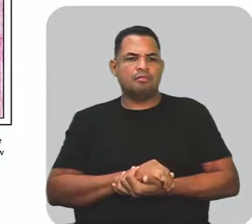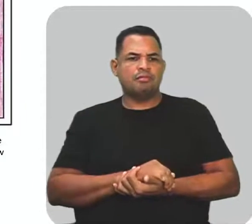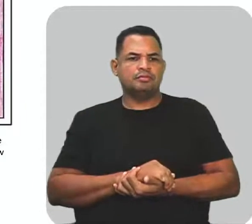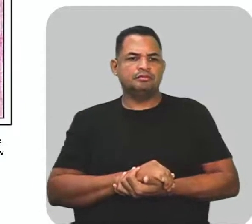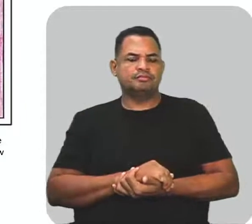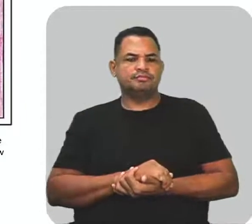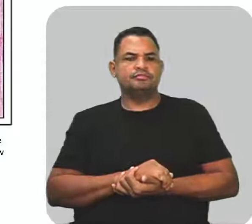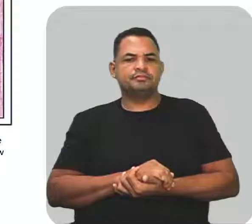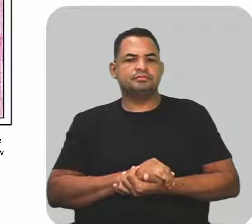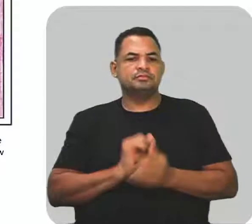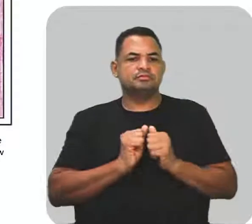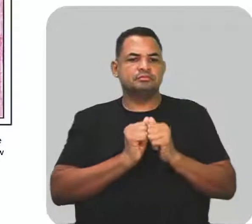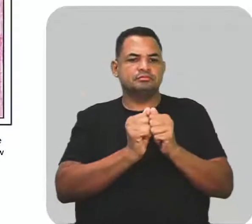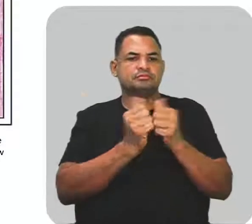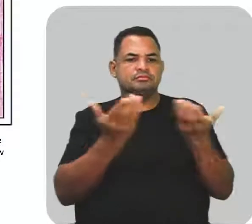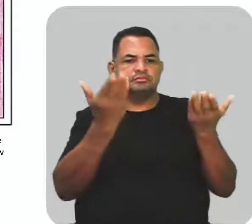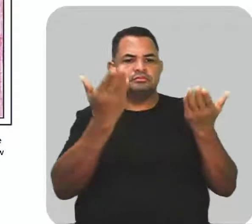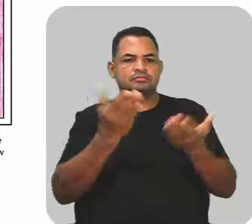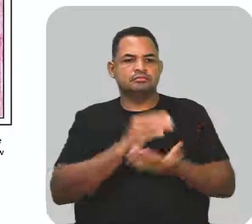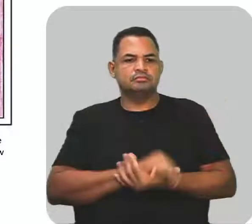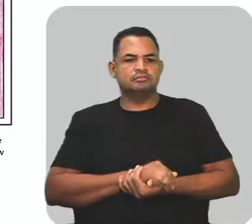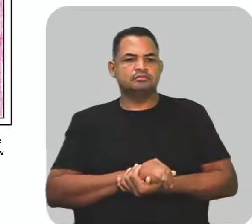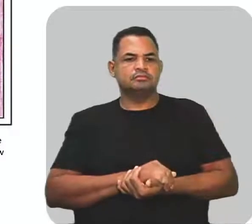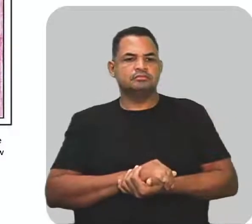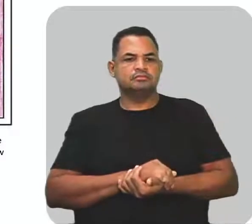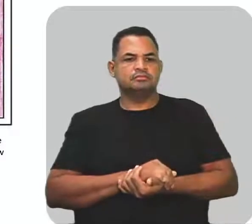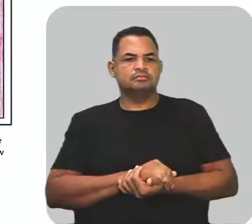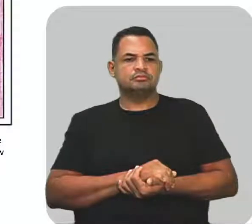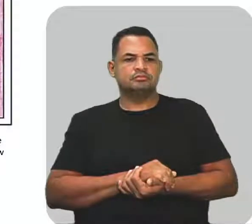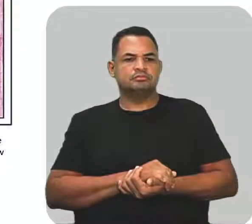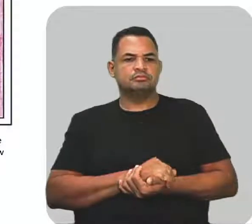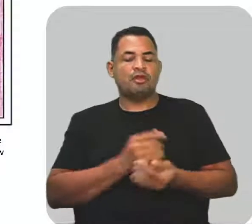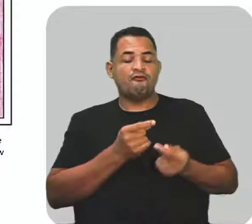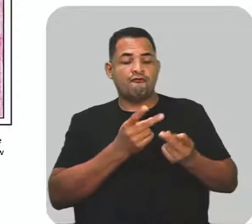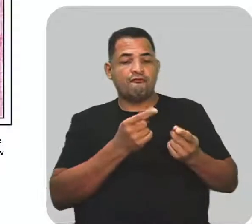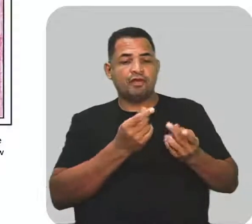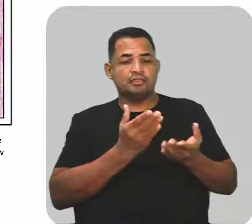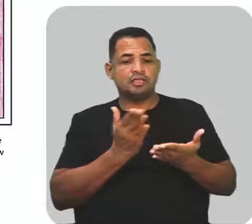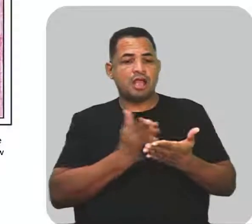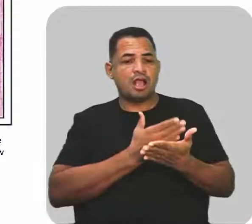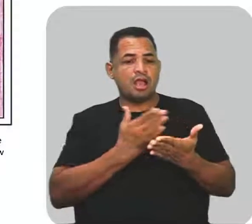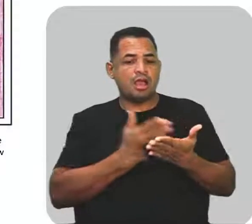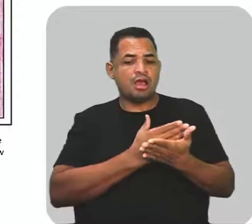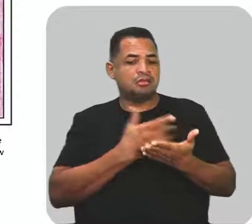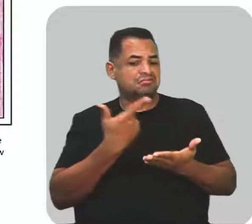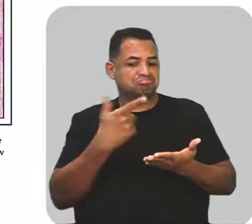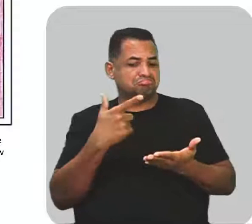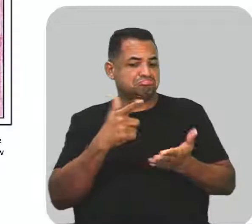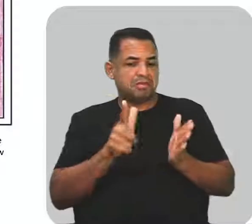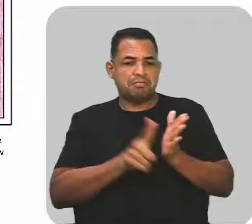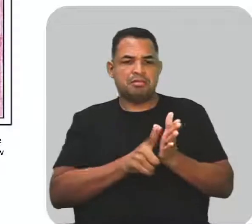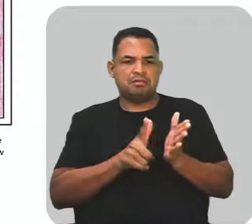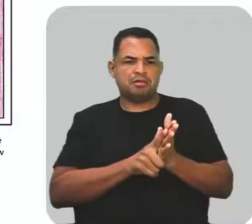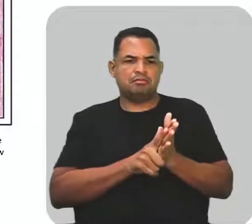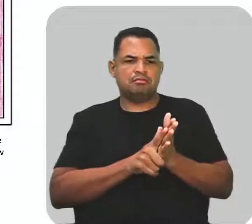também acompanhasse. Vamos juntos? Olha só. Vende-se caderno sem folhas.